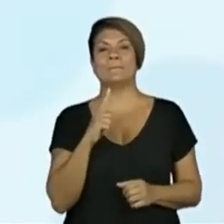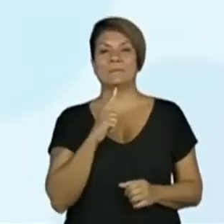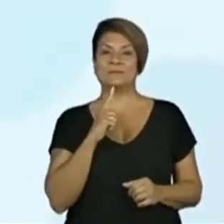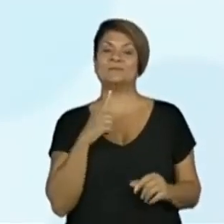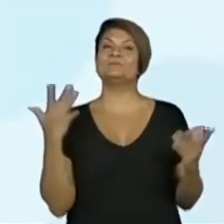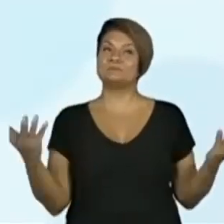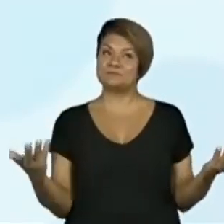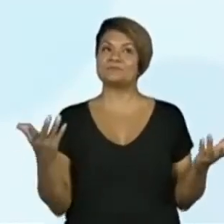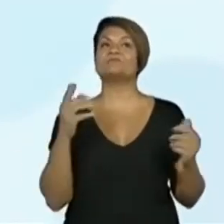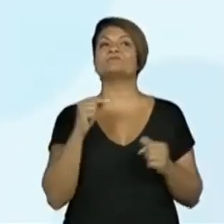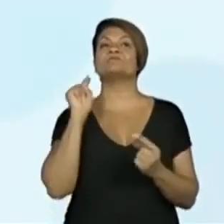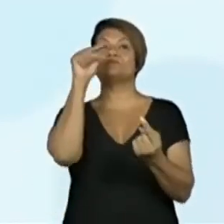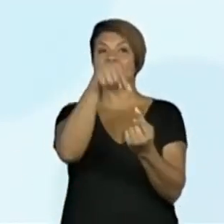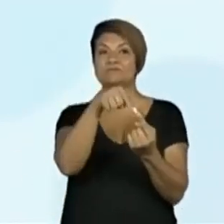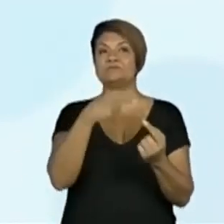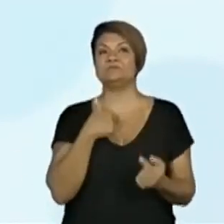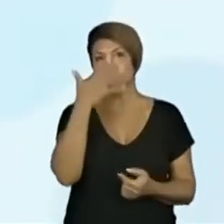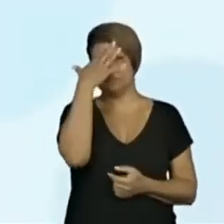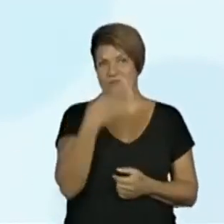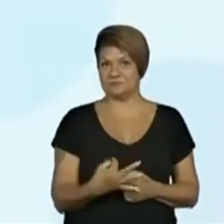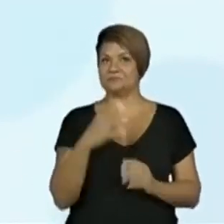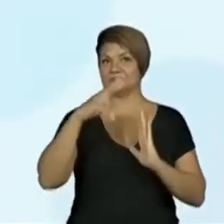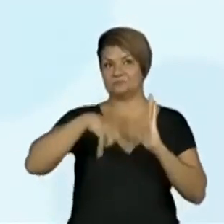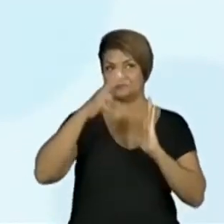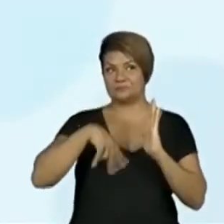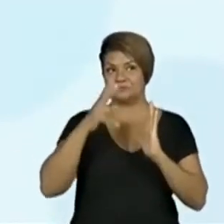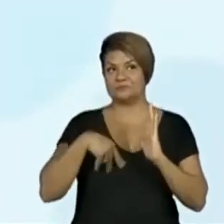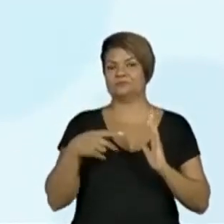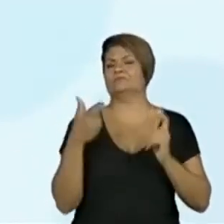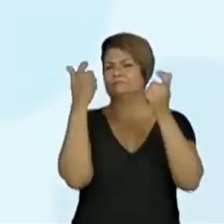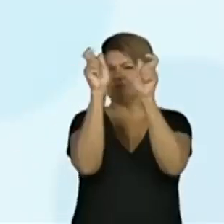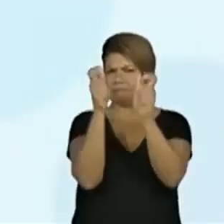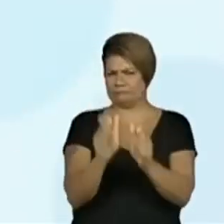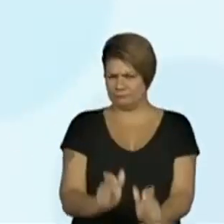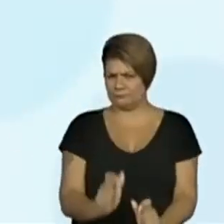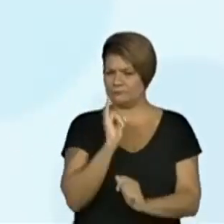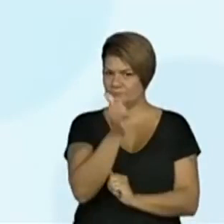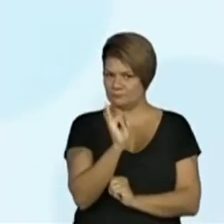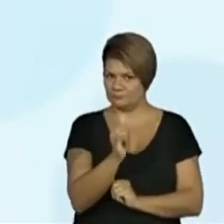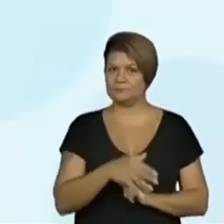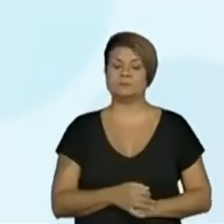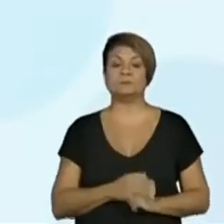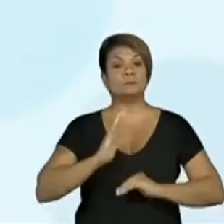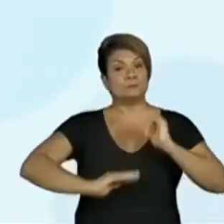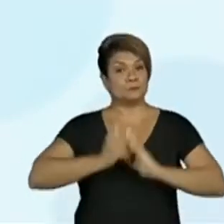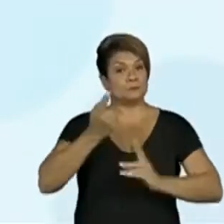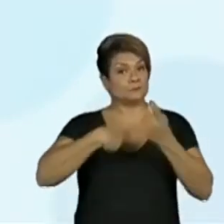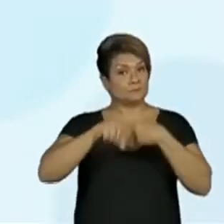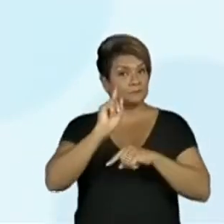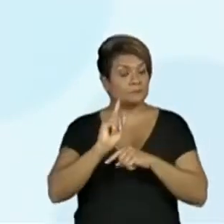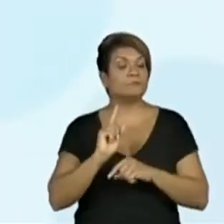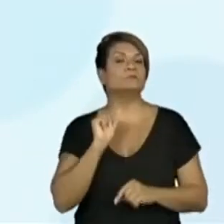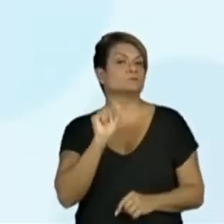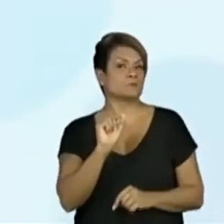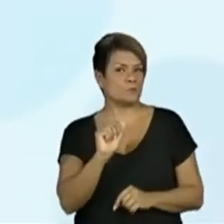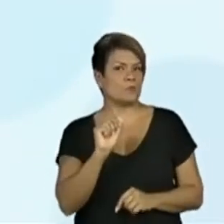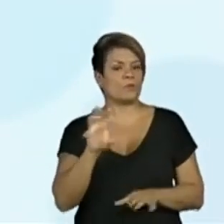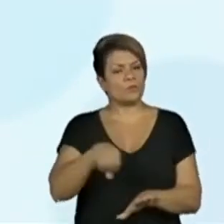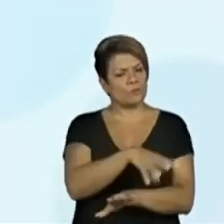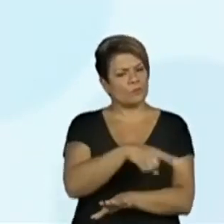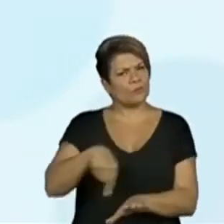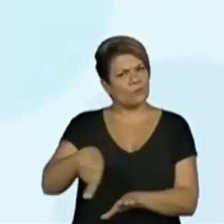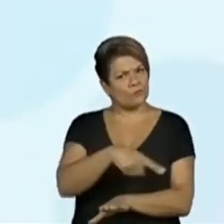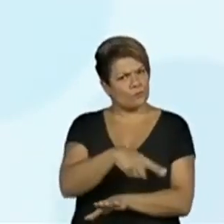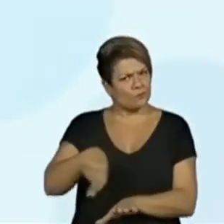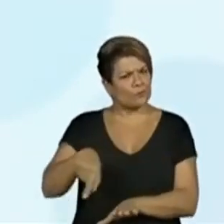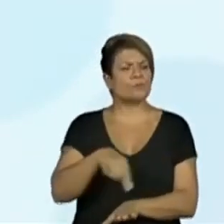leitura, elementos constituintes da narrativa. Qual que é a habilidade? É uma habilidade que transita do terceiro ao